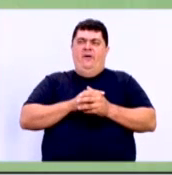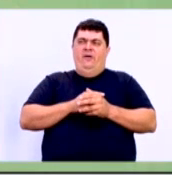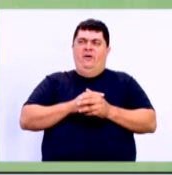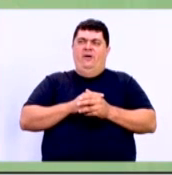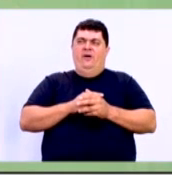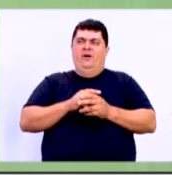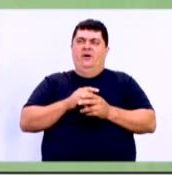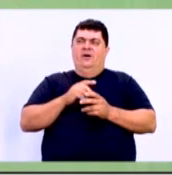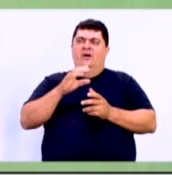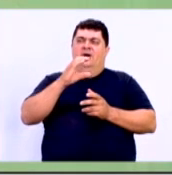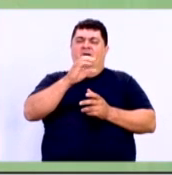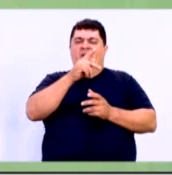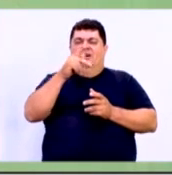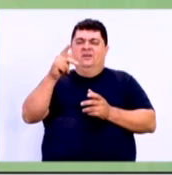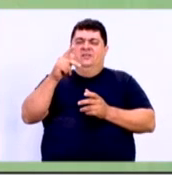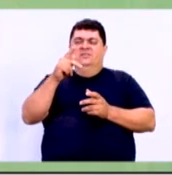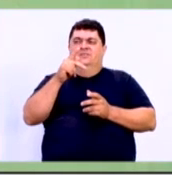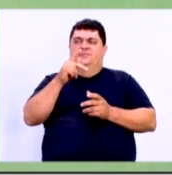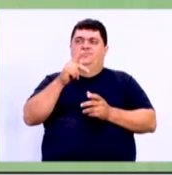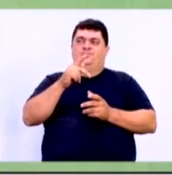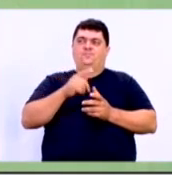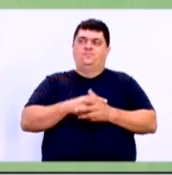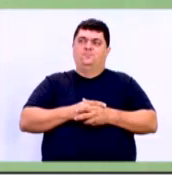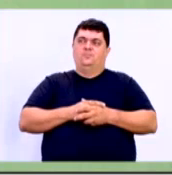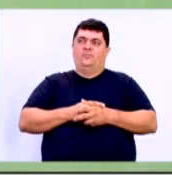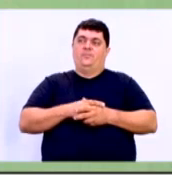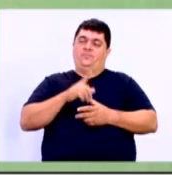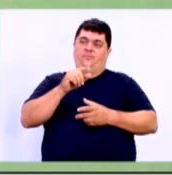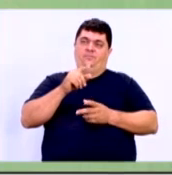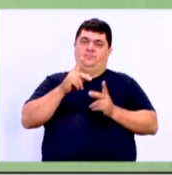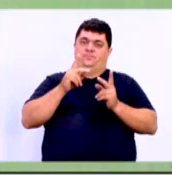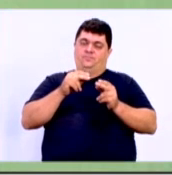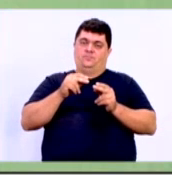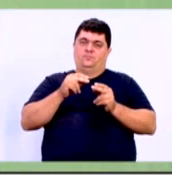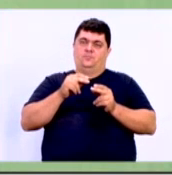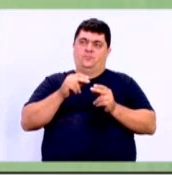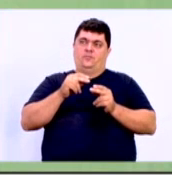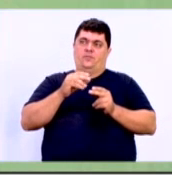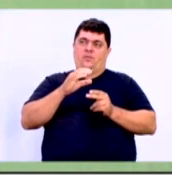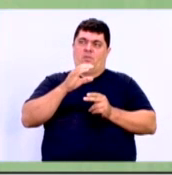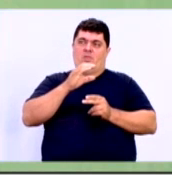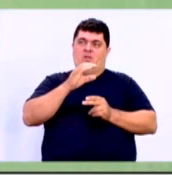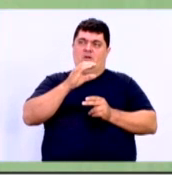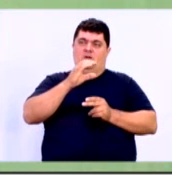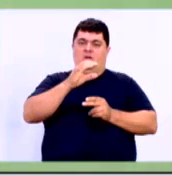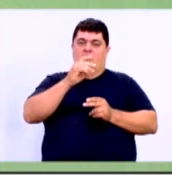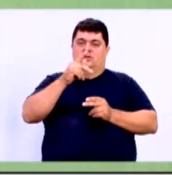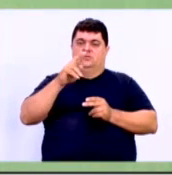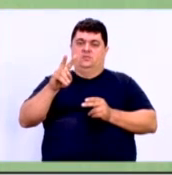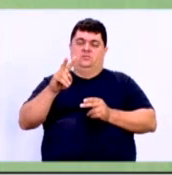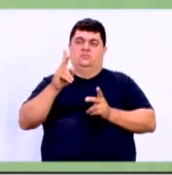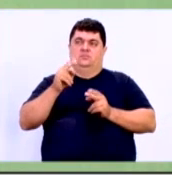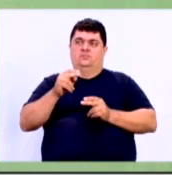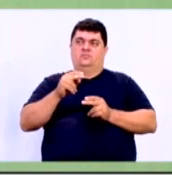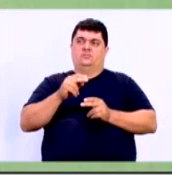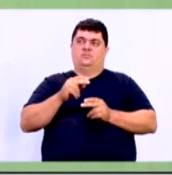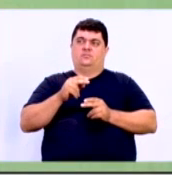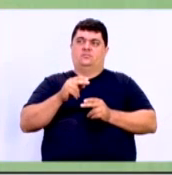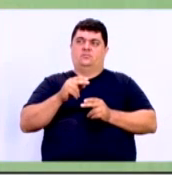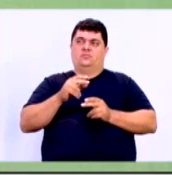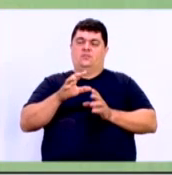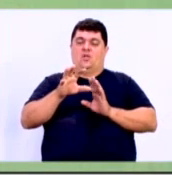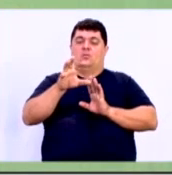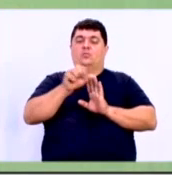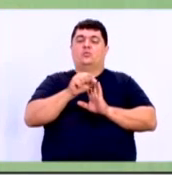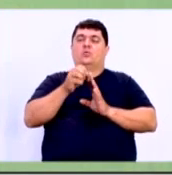CPP, custo do produto período, vai ser o meu custo do produto vendido. E por